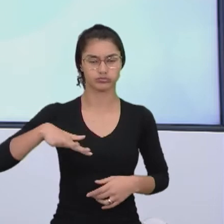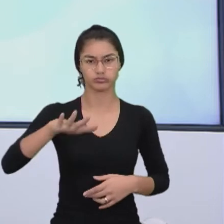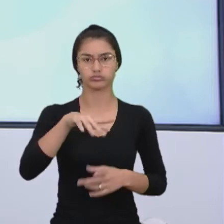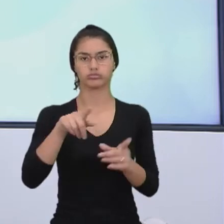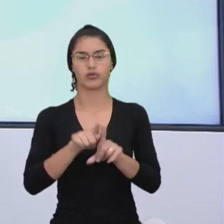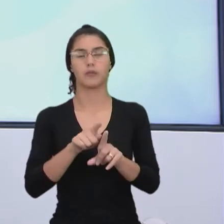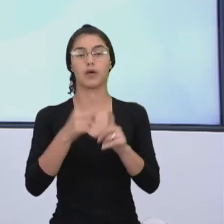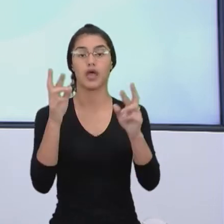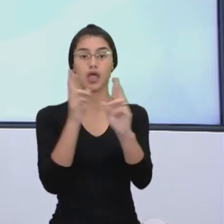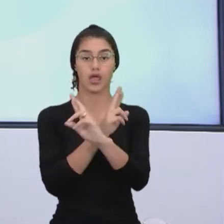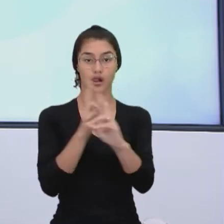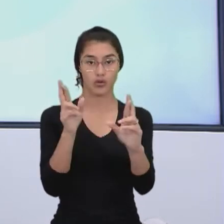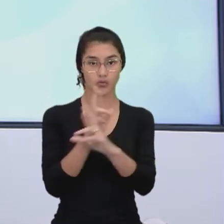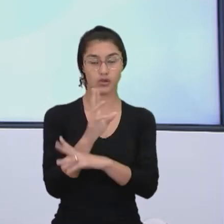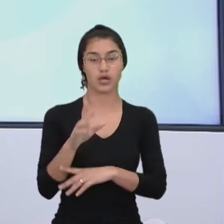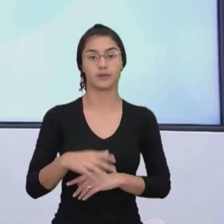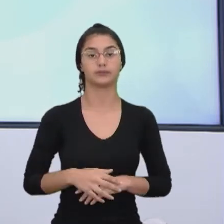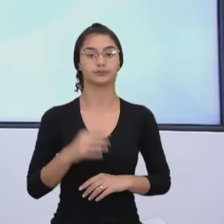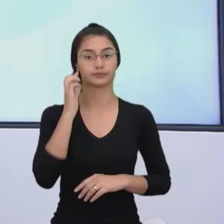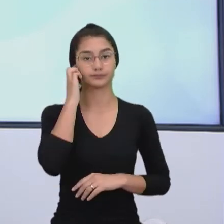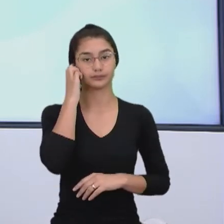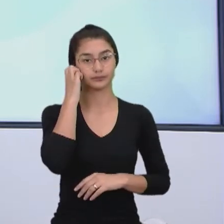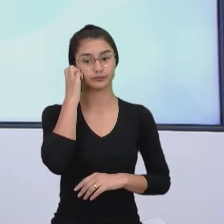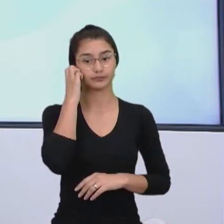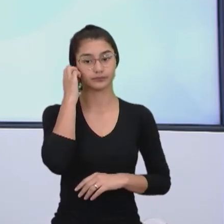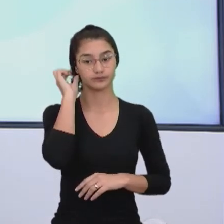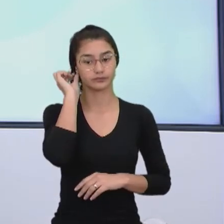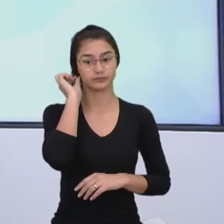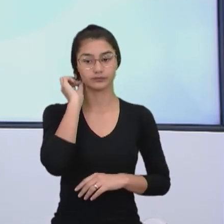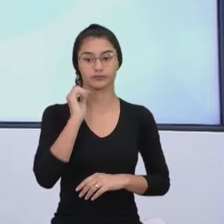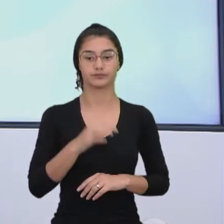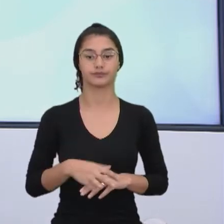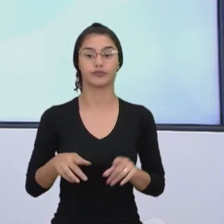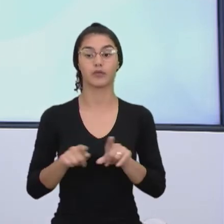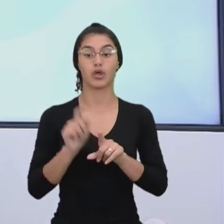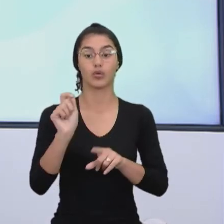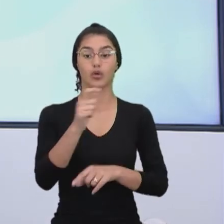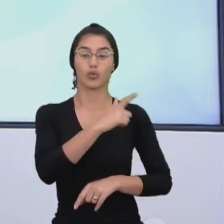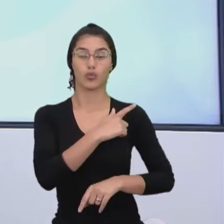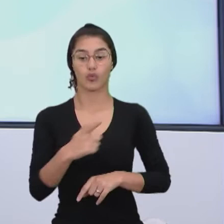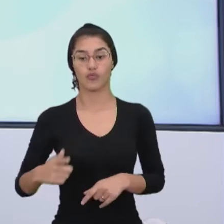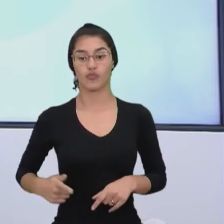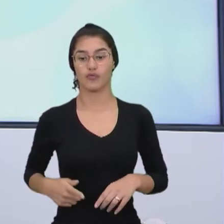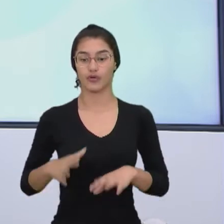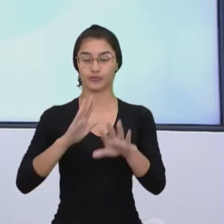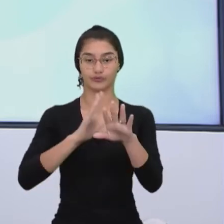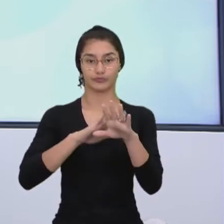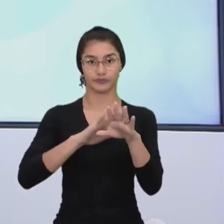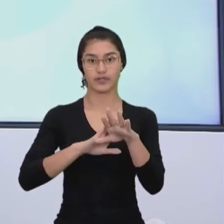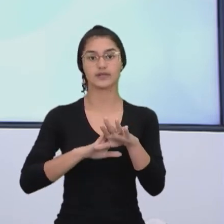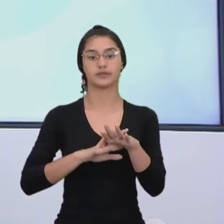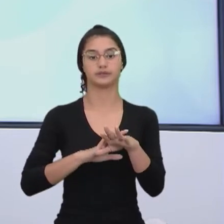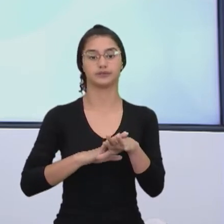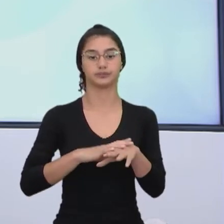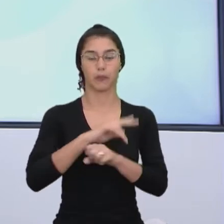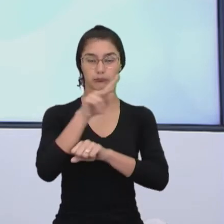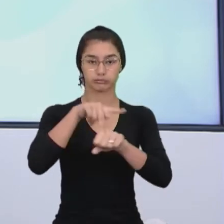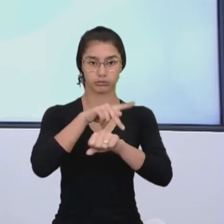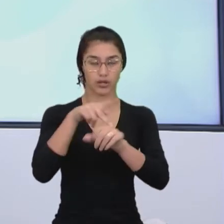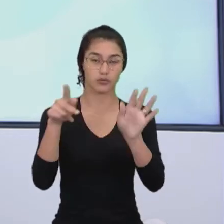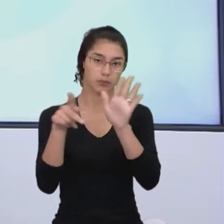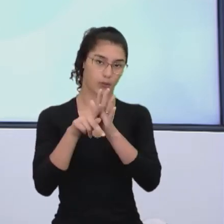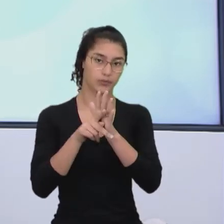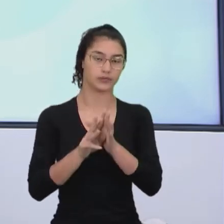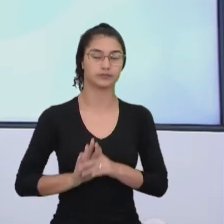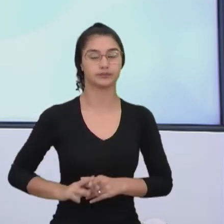para relacionar, né, essa situação aí do que o governo vai fazer no seu respectivo país. E aí, logicamente,